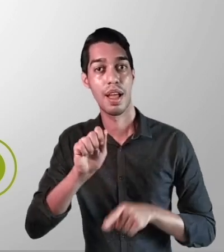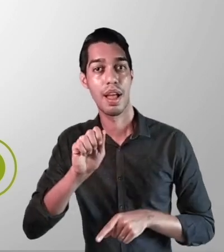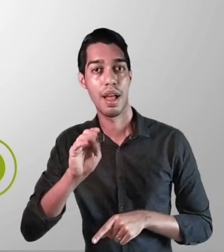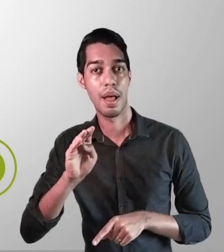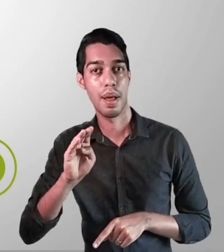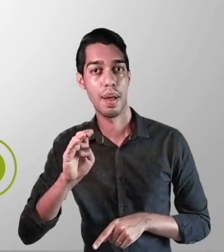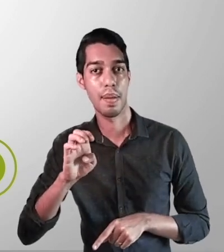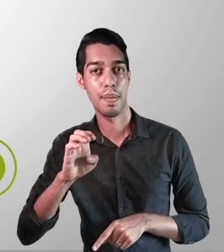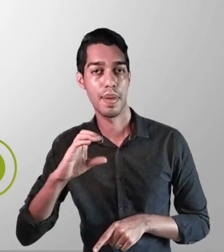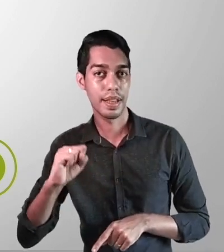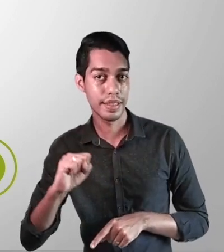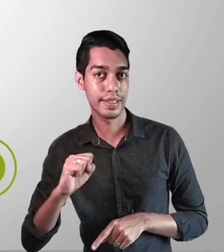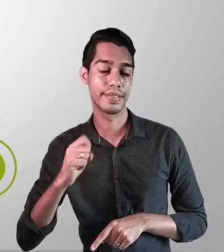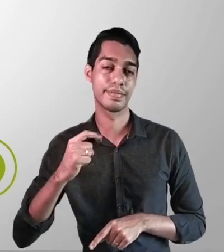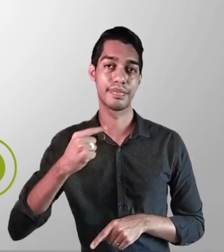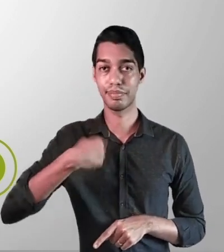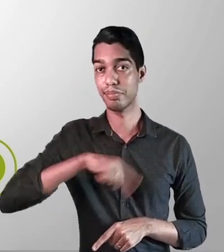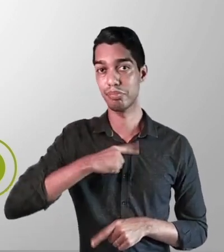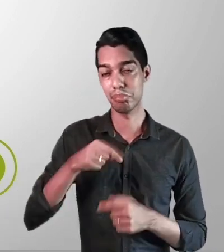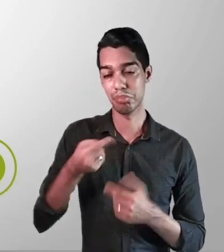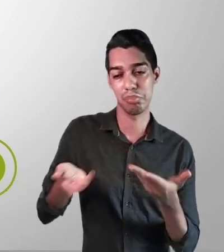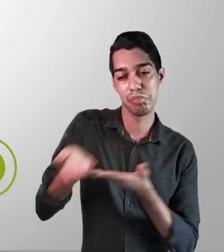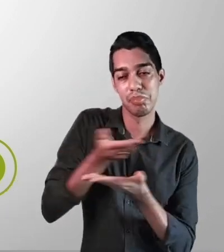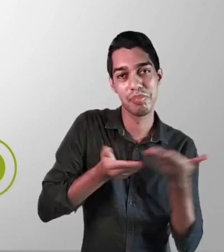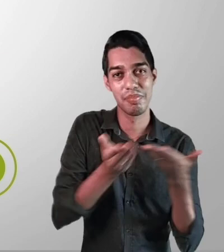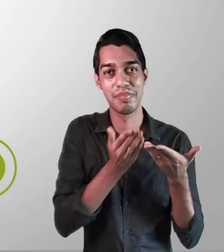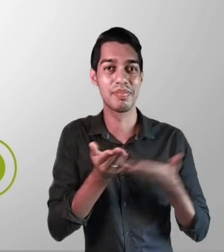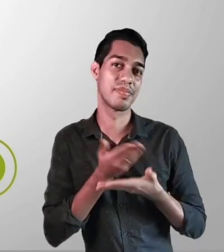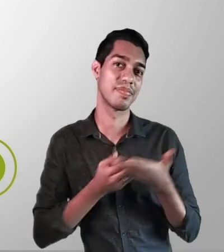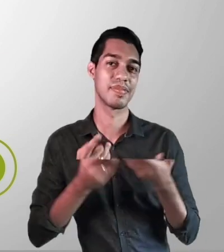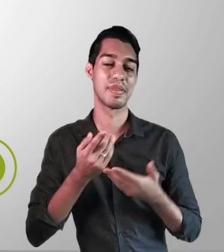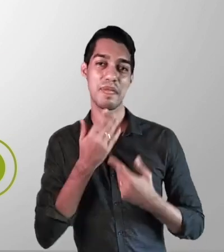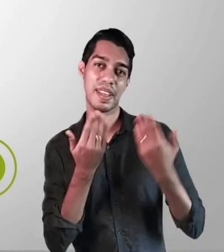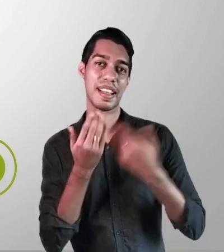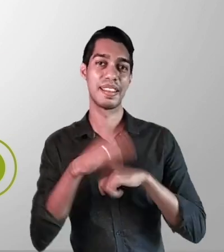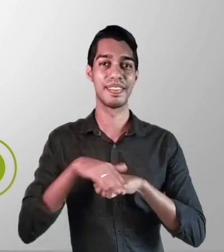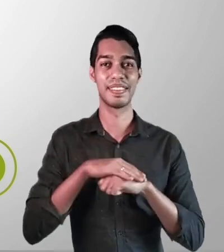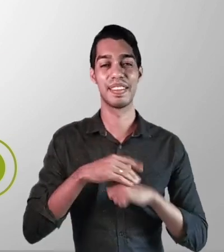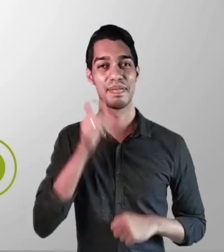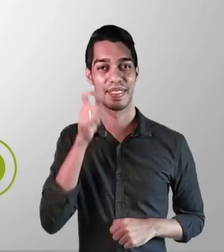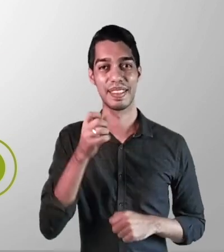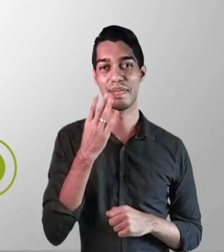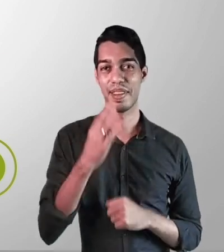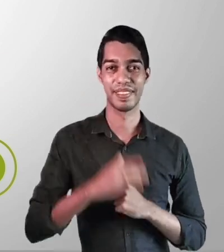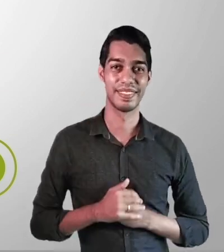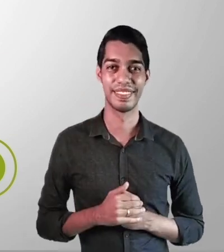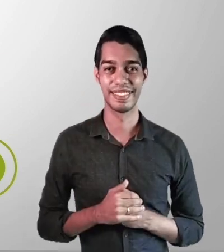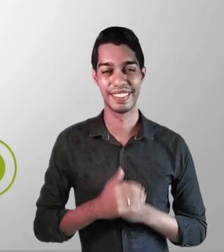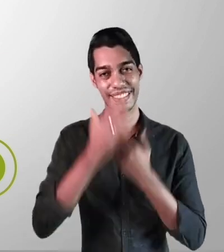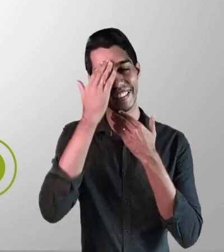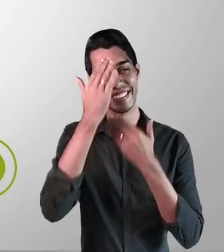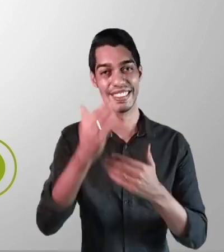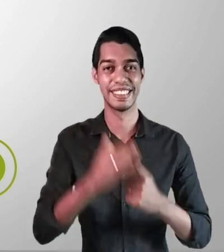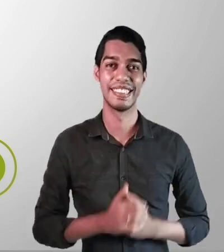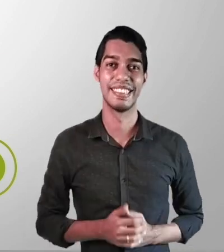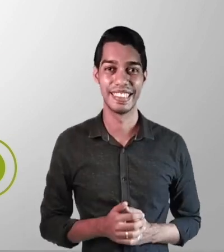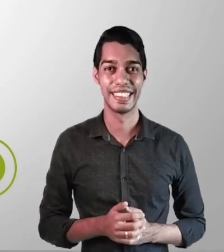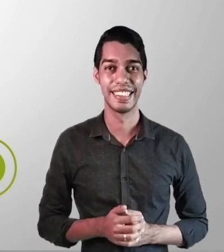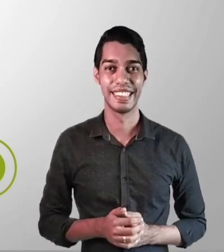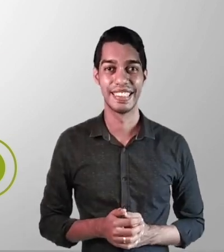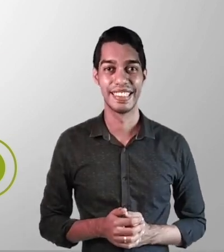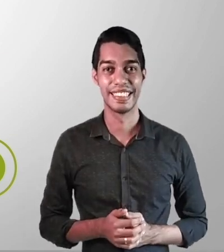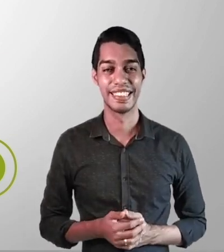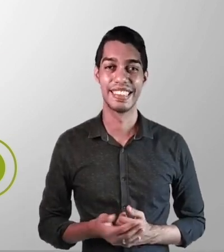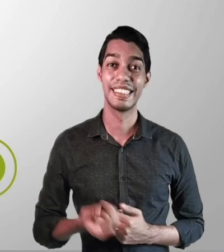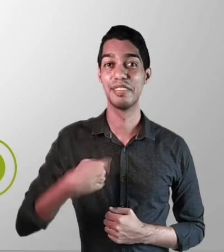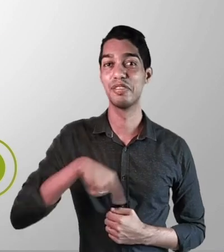essa oportunidade aí de fazermos essa conversa aí muito interessante. Muito obrigado. Obrigado, Raul. É que a gente fica com a